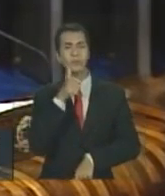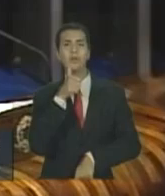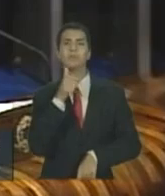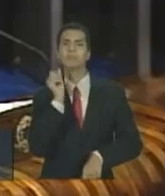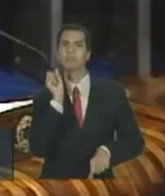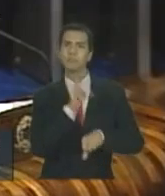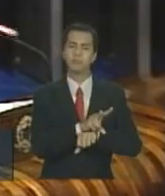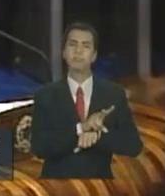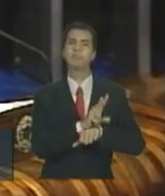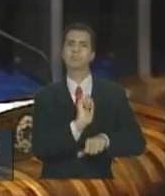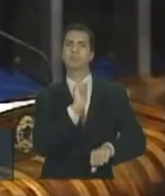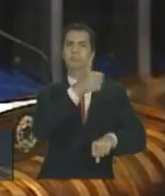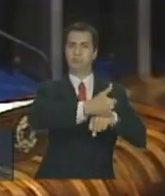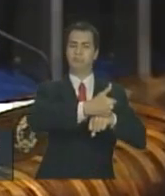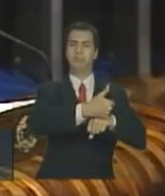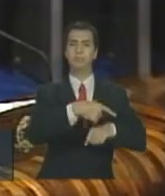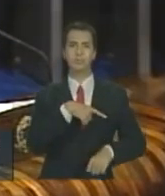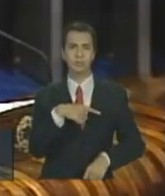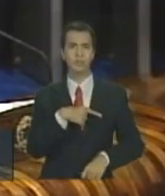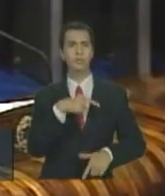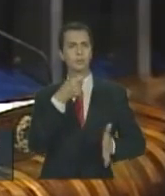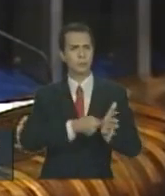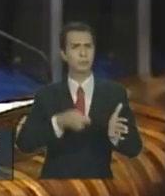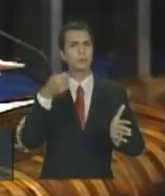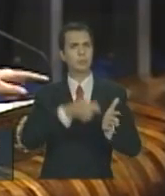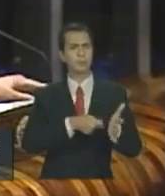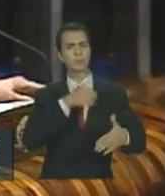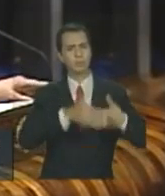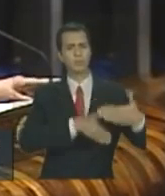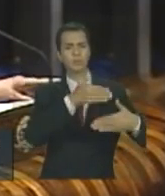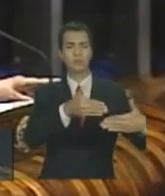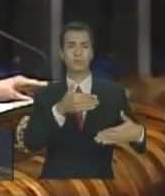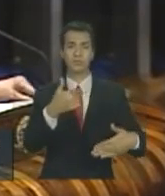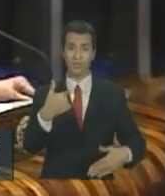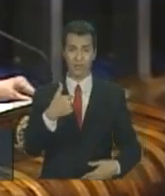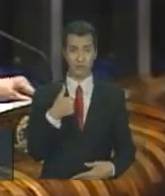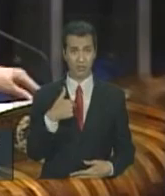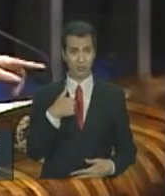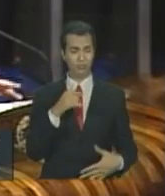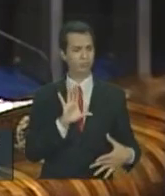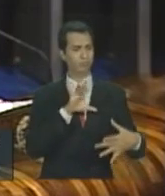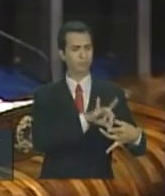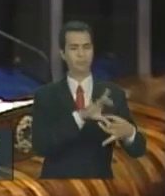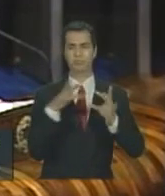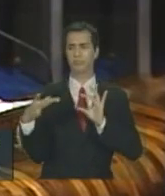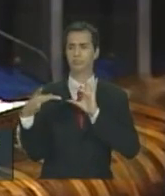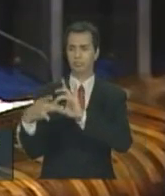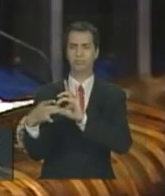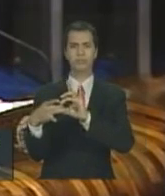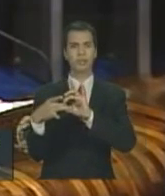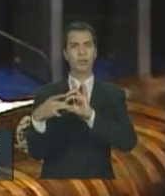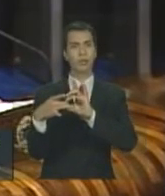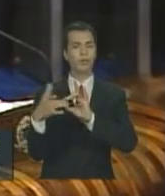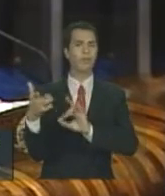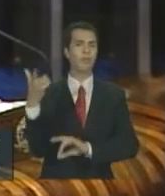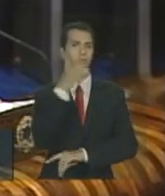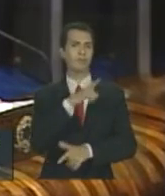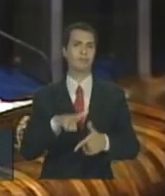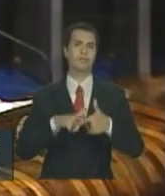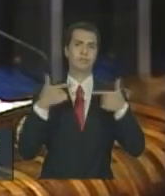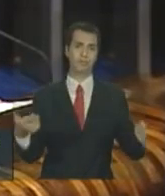que estão lutando por suas oportunidades. Eu sou fruto desses dois lados. Eu sou fruto, e por isso, quando